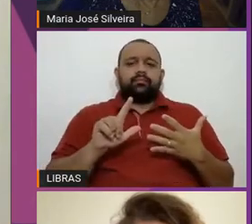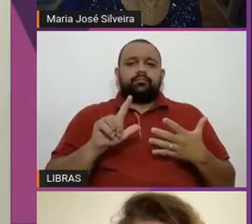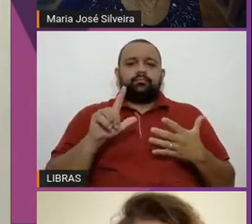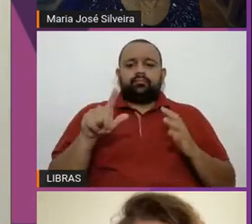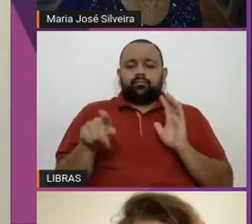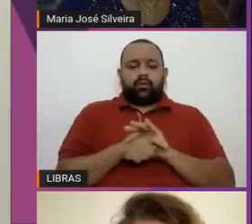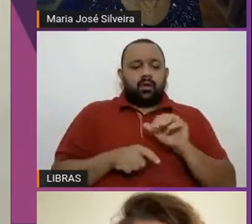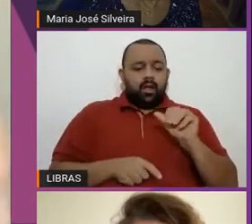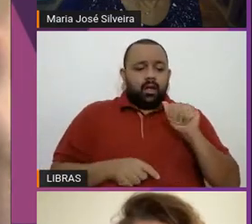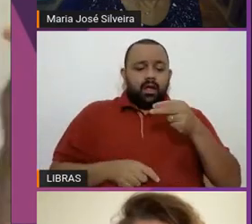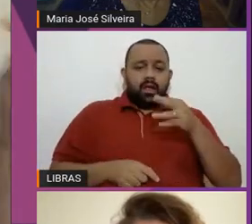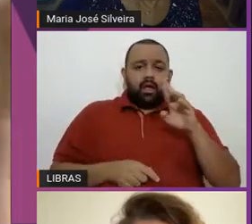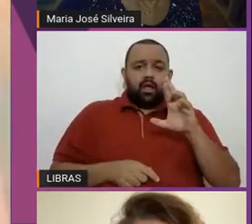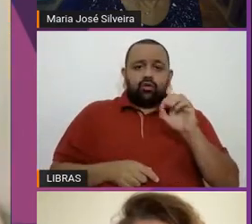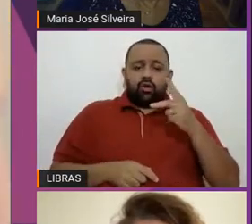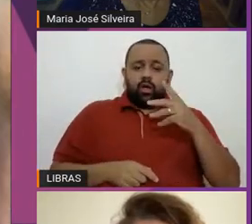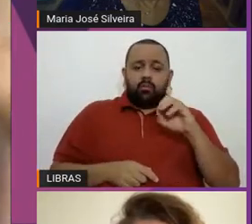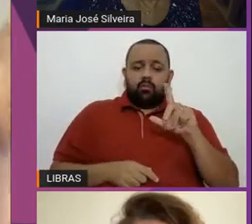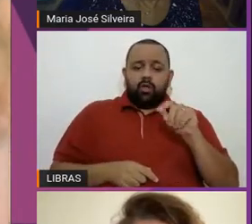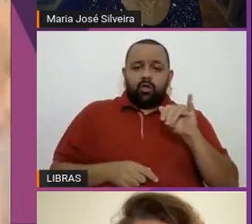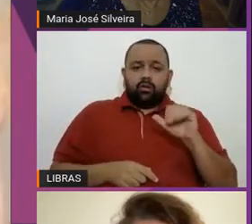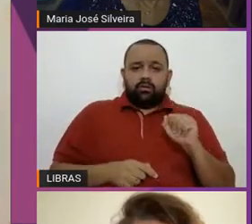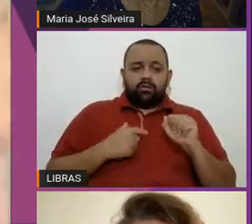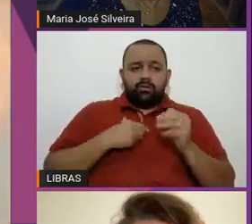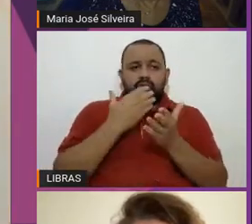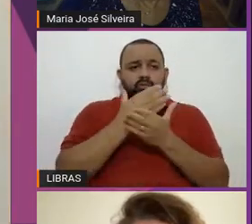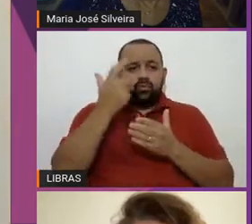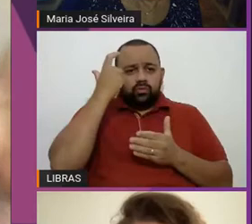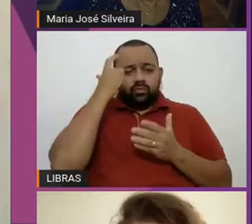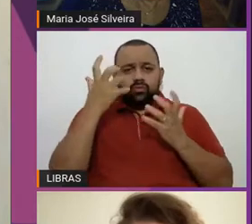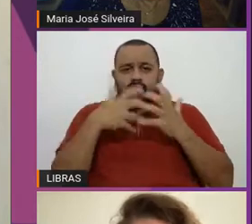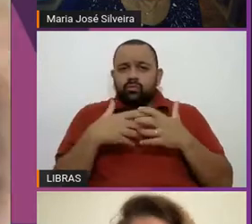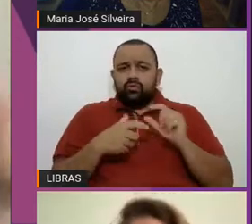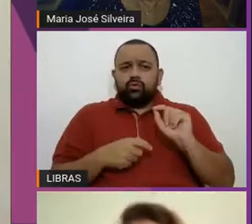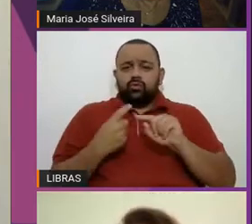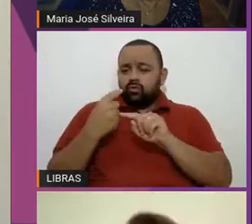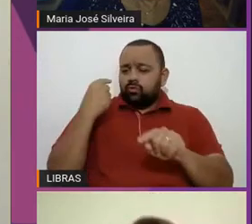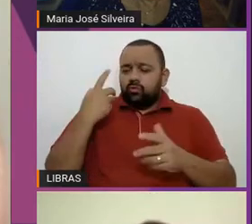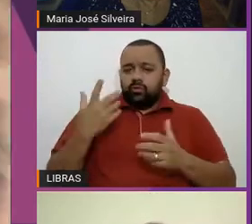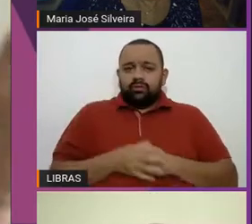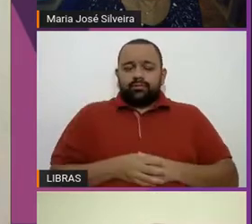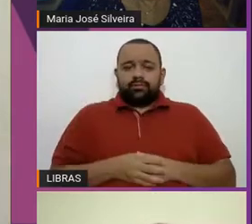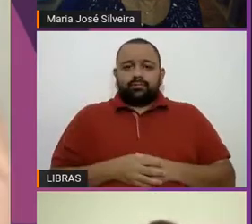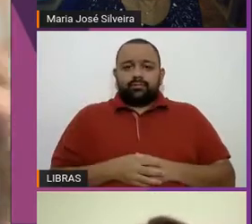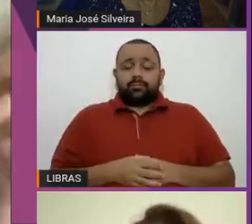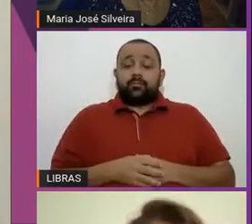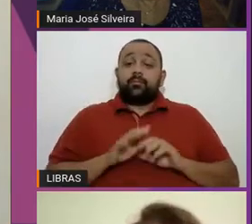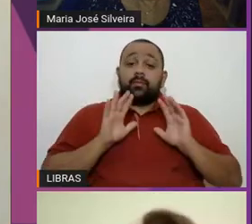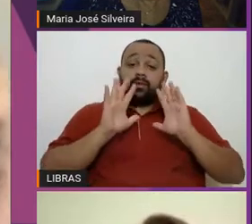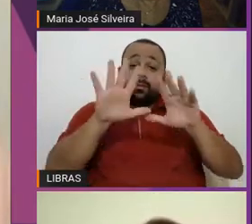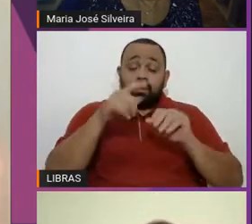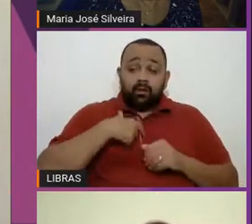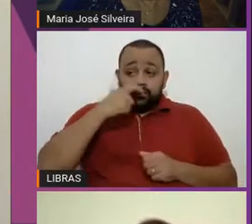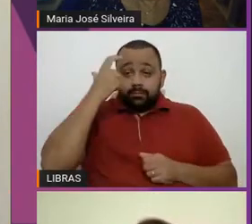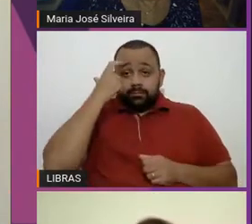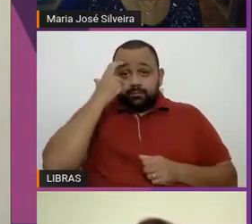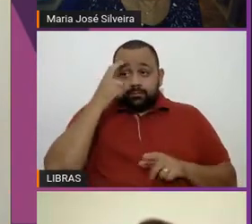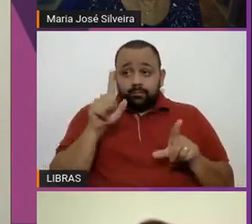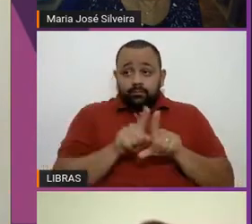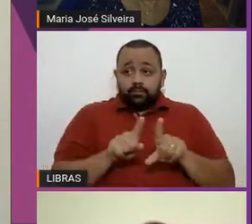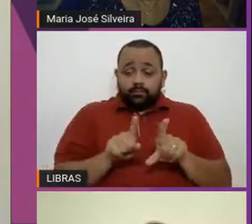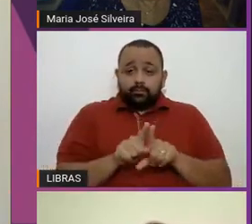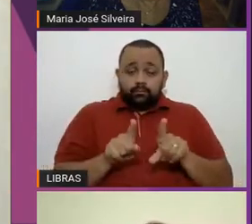algumas coisas que você fala alguma coisa disso assim no início que eu já não vou me lembrar de atrás mas eu fico pensando até falar